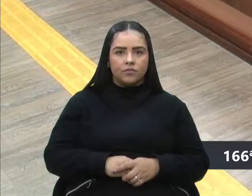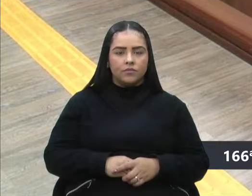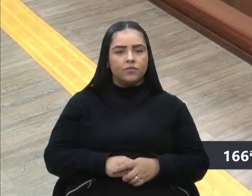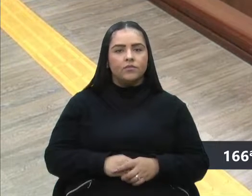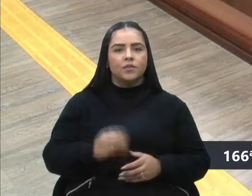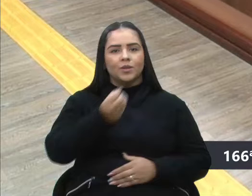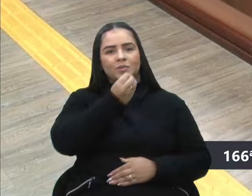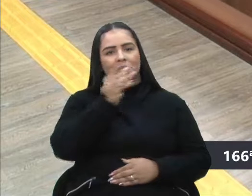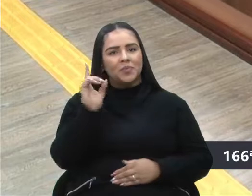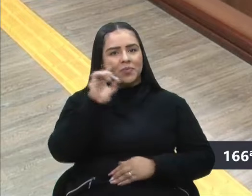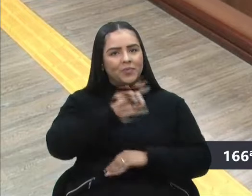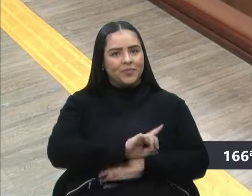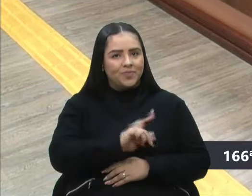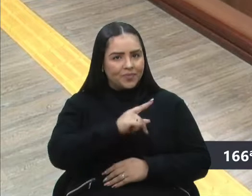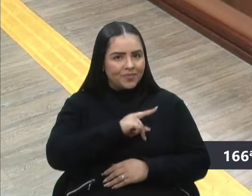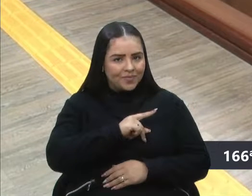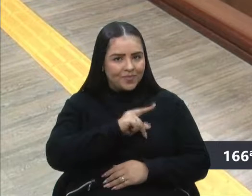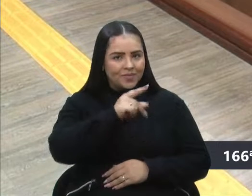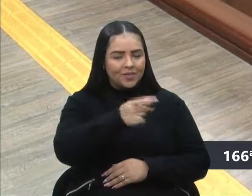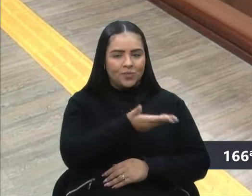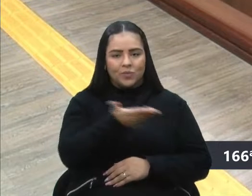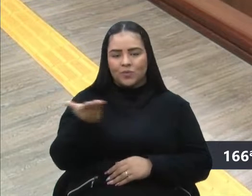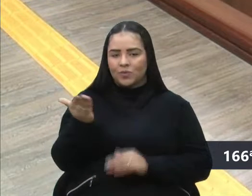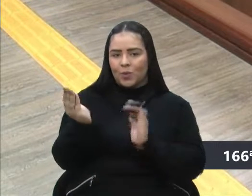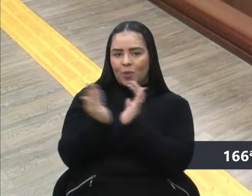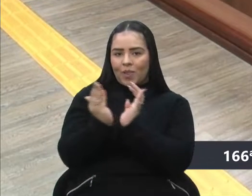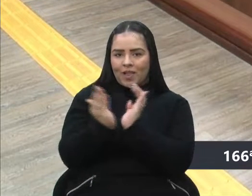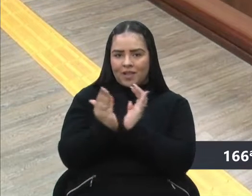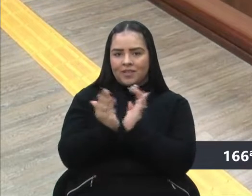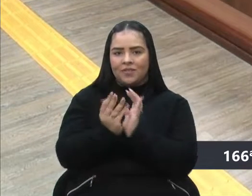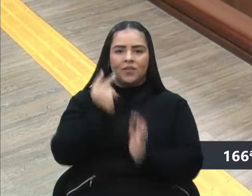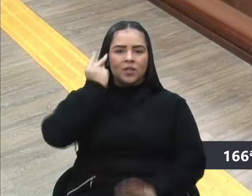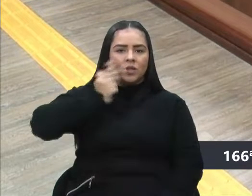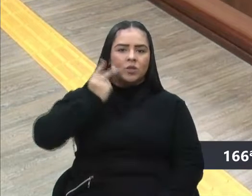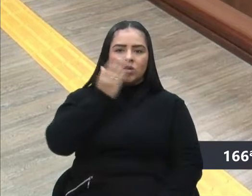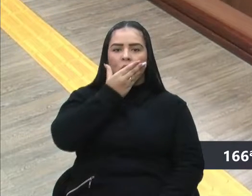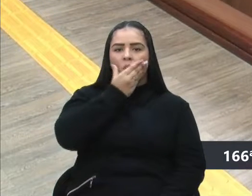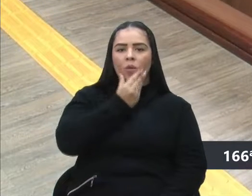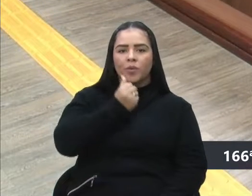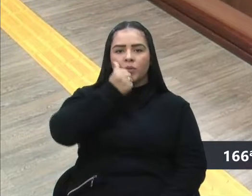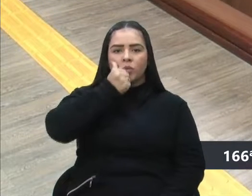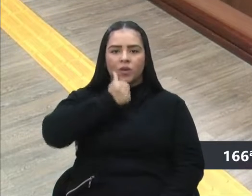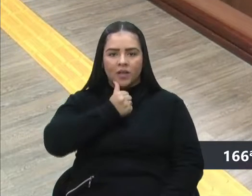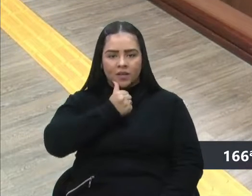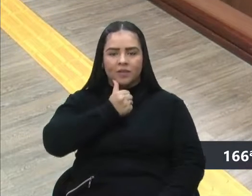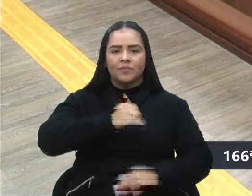Bom dia, senhora presidente, colegas, vereadores e vereadoras.